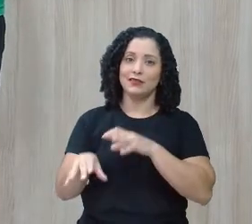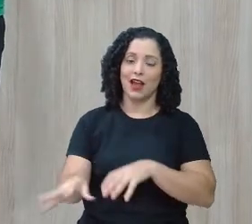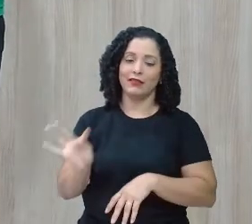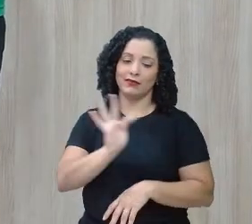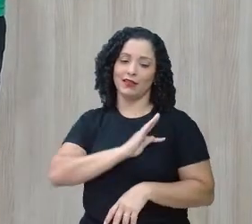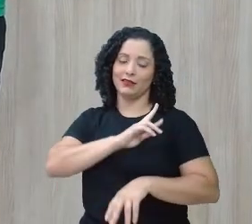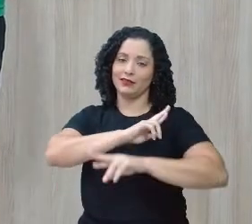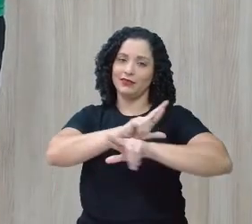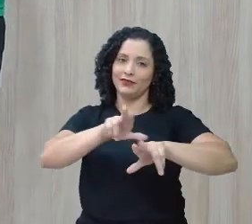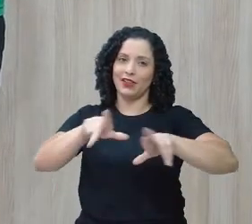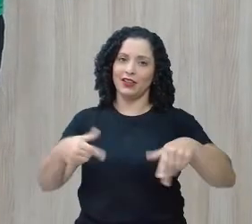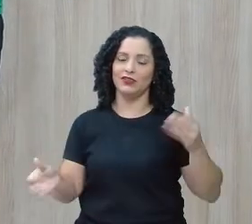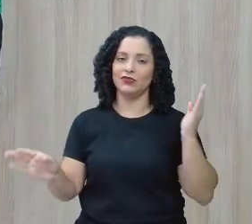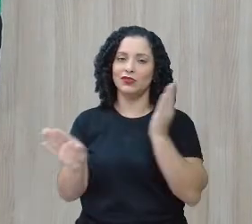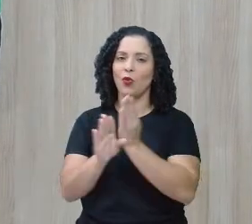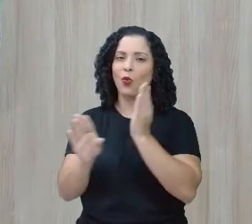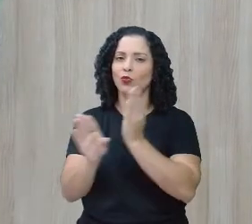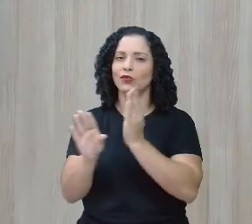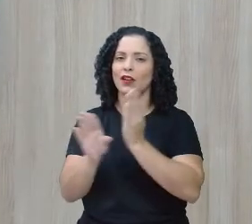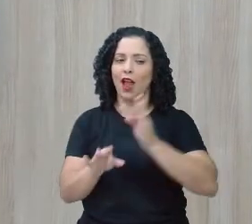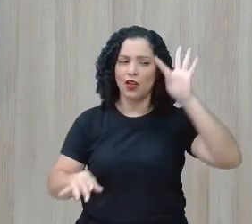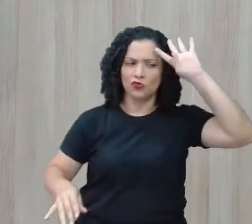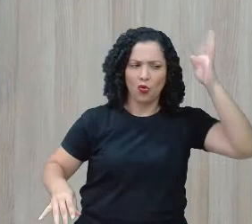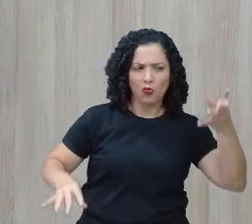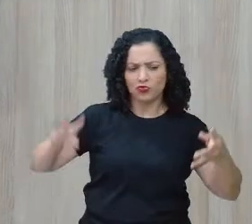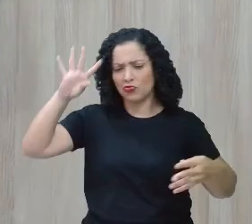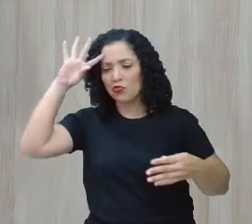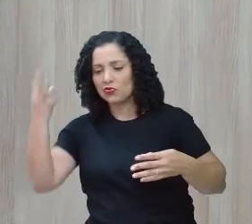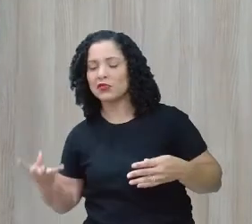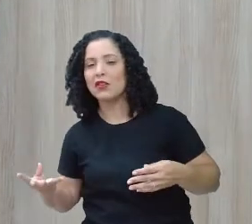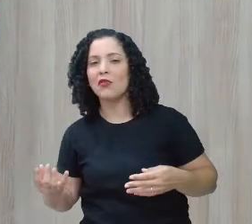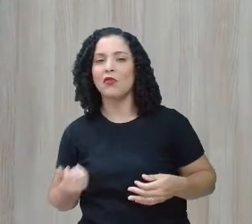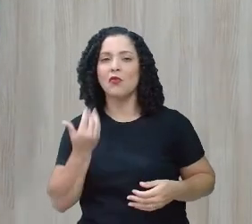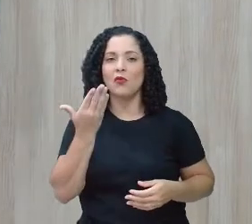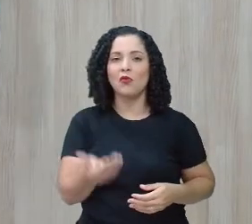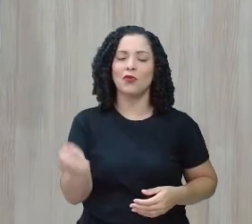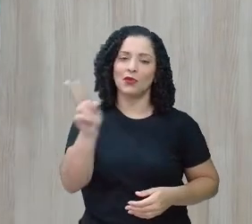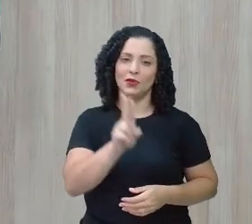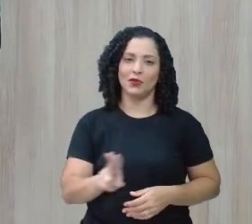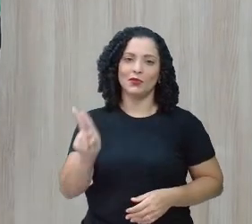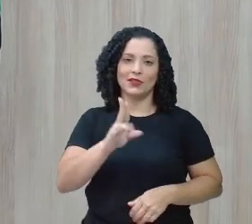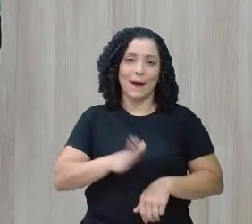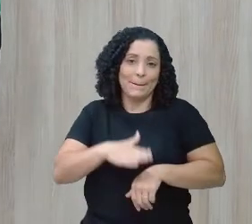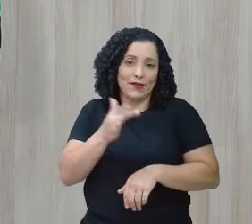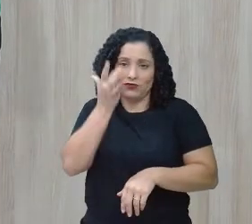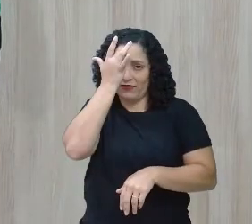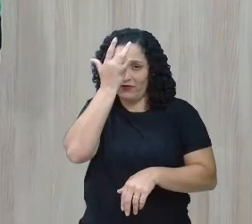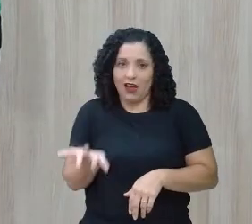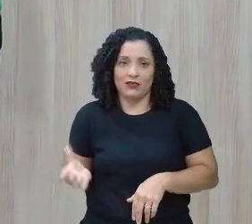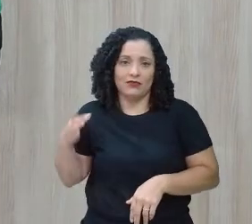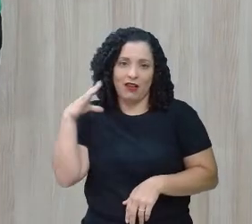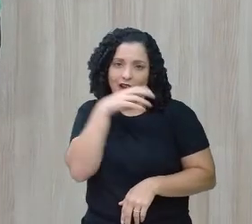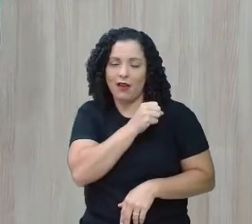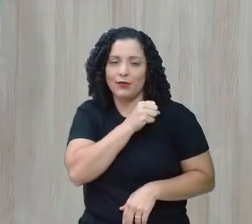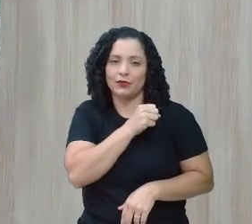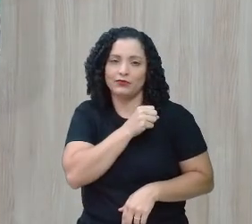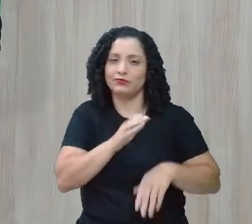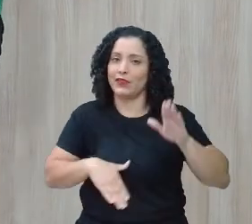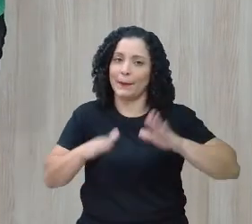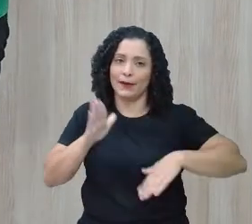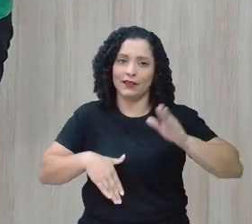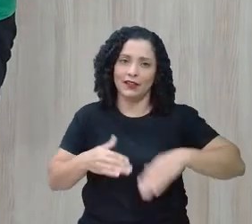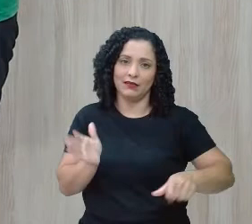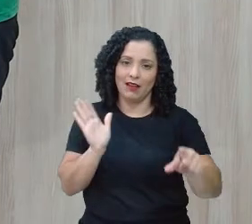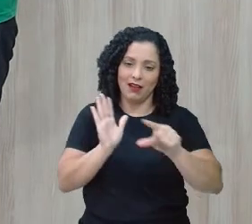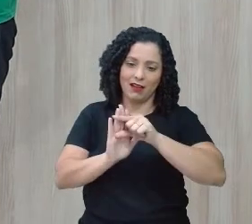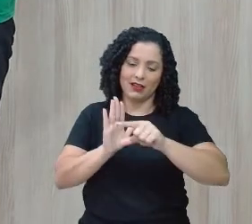formas de você encontrar a solução de um sistema para que você utilize a mais fácil, tá? De acordo com determinada